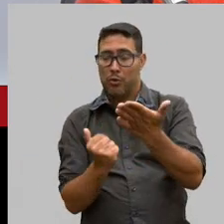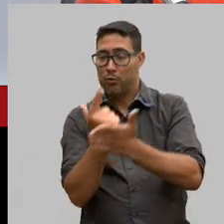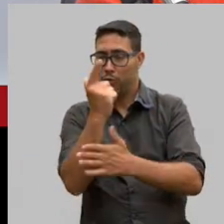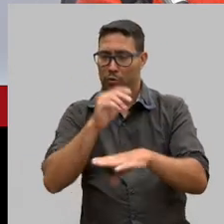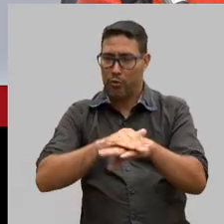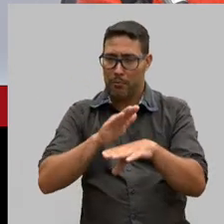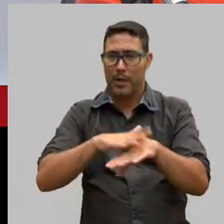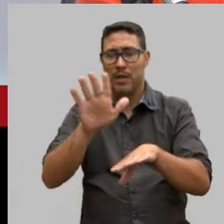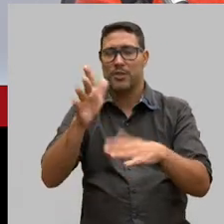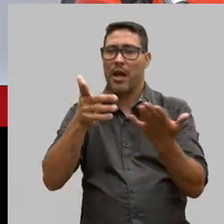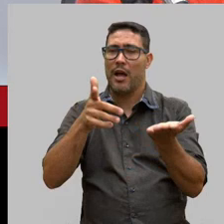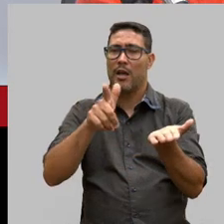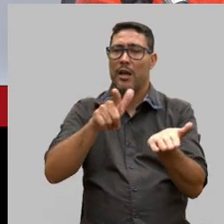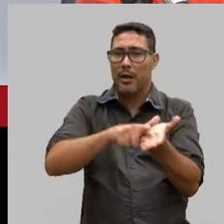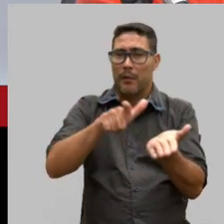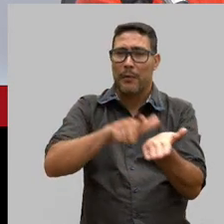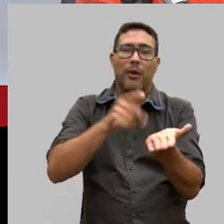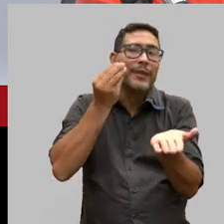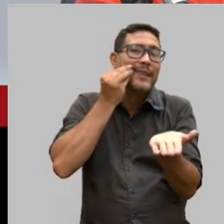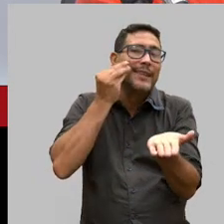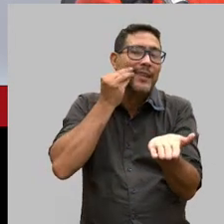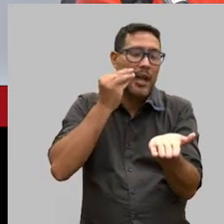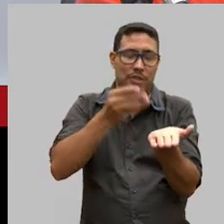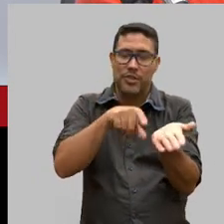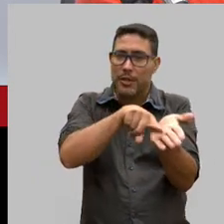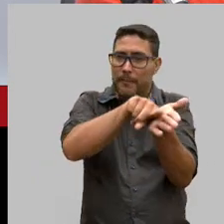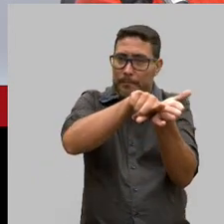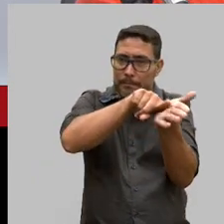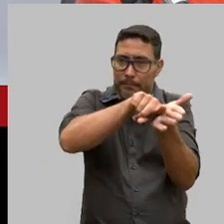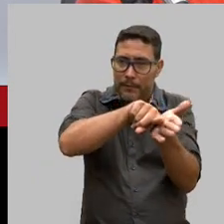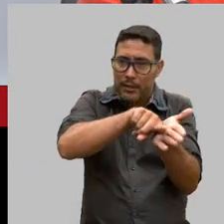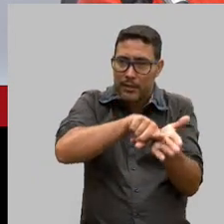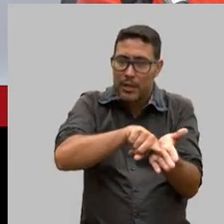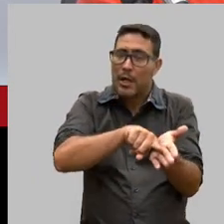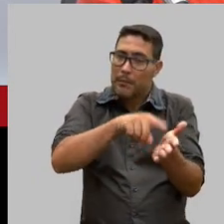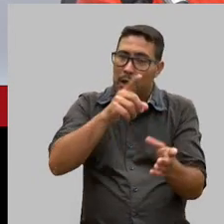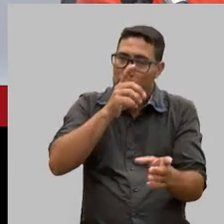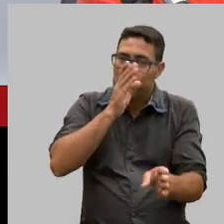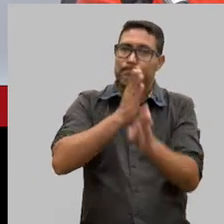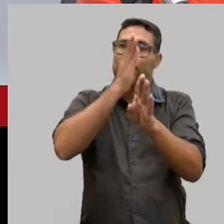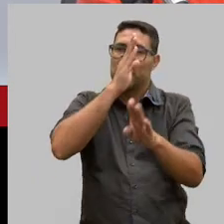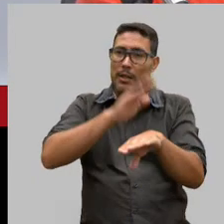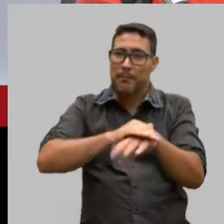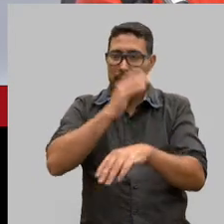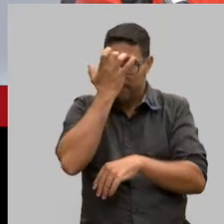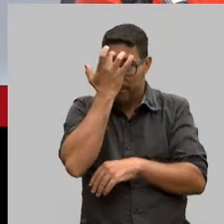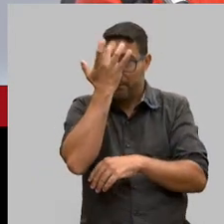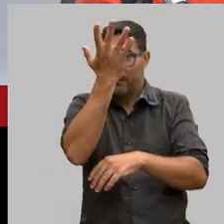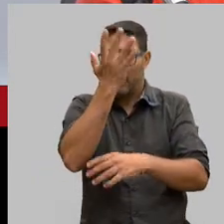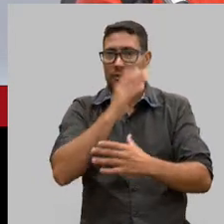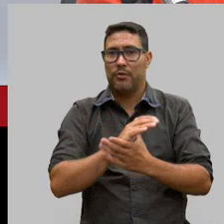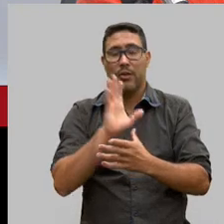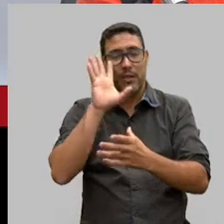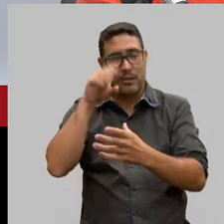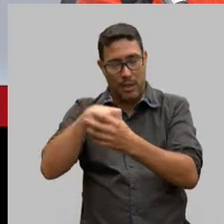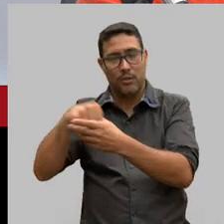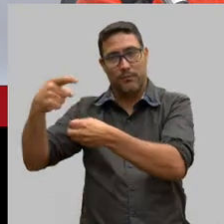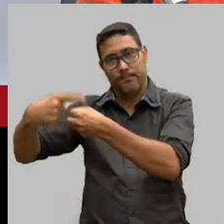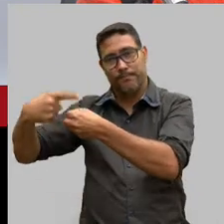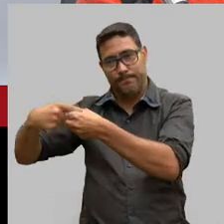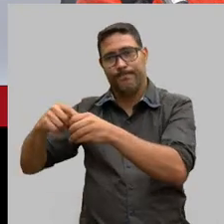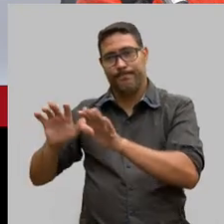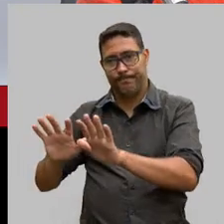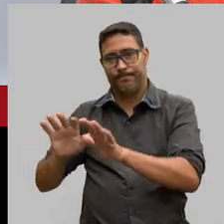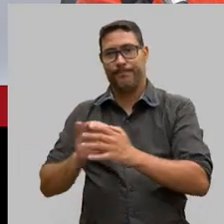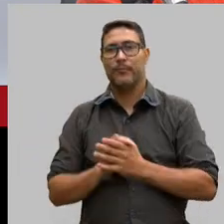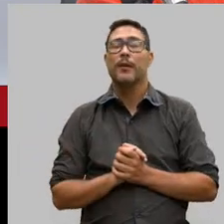eh o acesso ao diagnóstico um pouco mais fácil dentro do nosso município eh queria